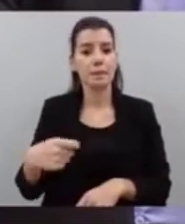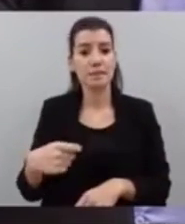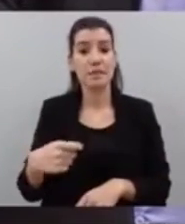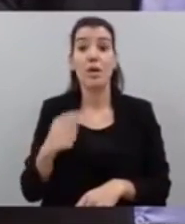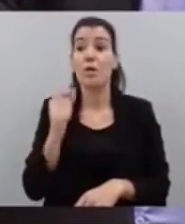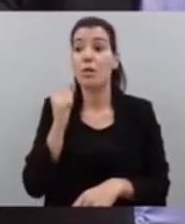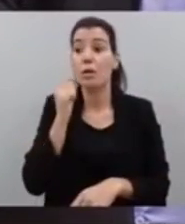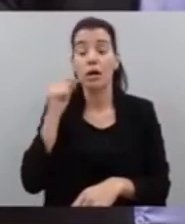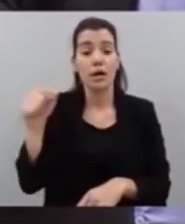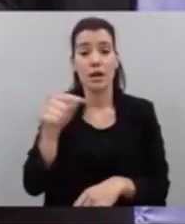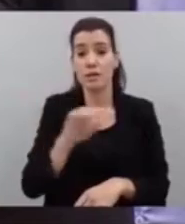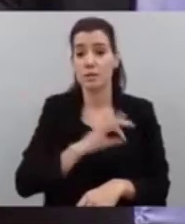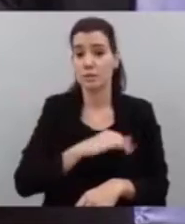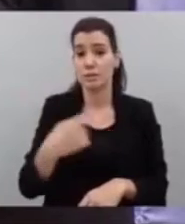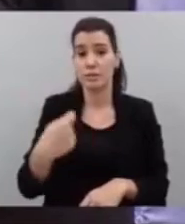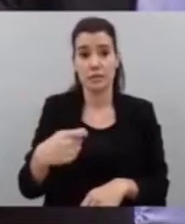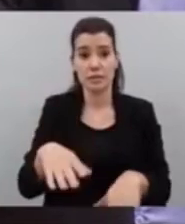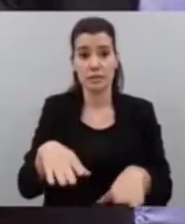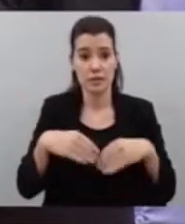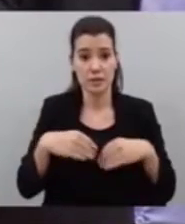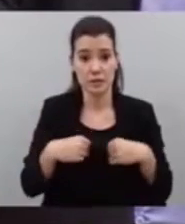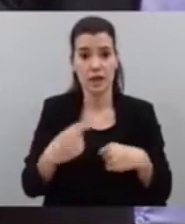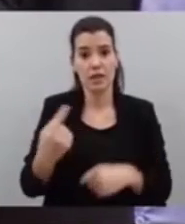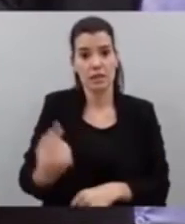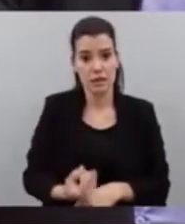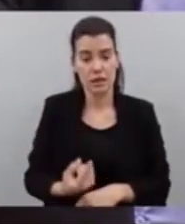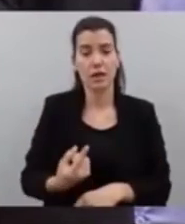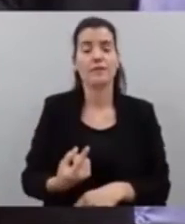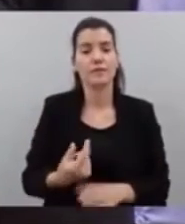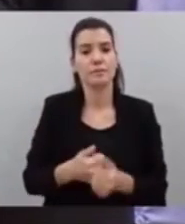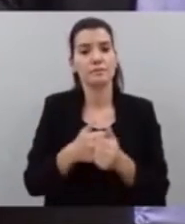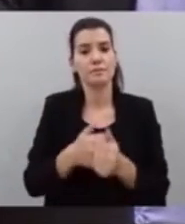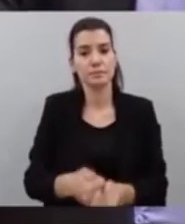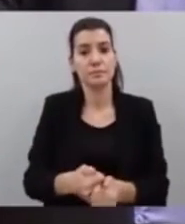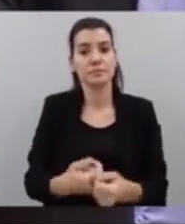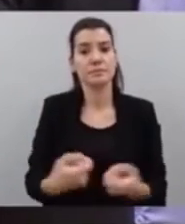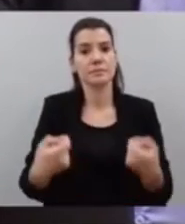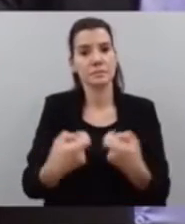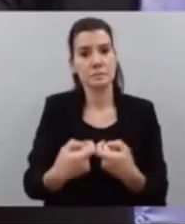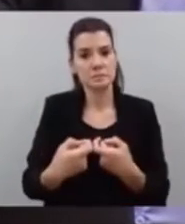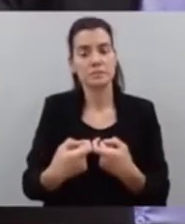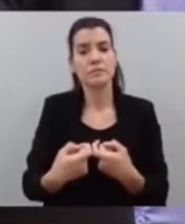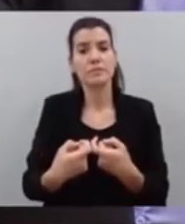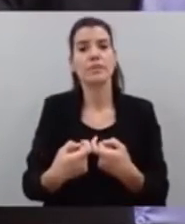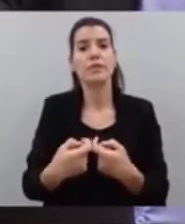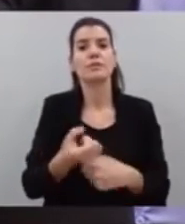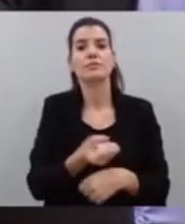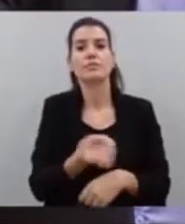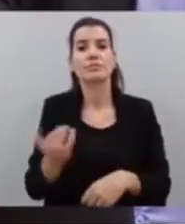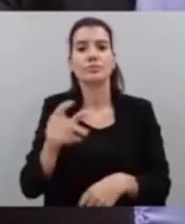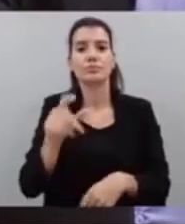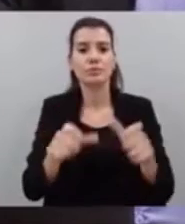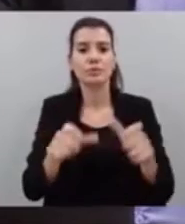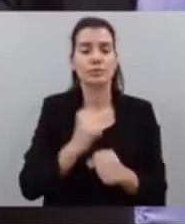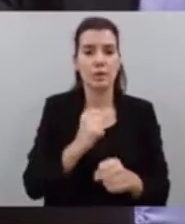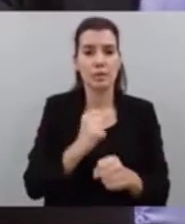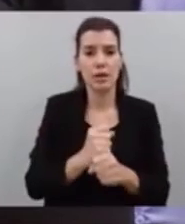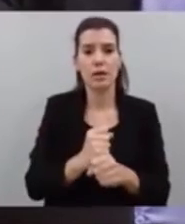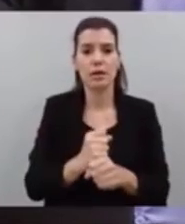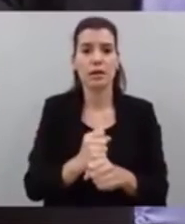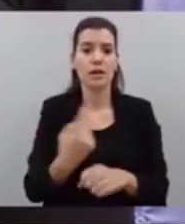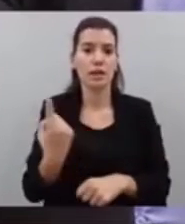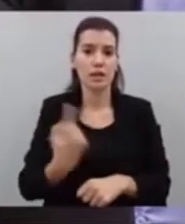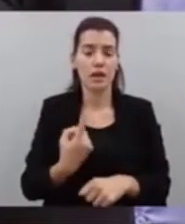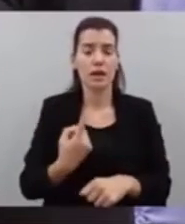o Senhor Presidente delegar, é quem deve determinar o adequado e proporcional número de trabalhadoras e trabalhadores que devem